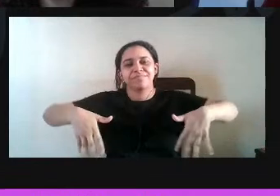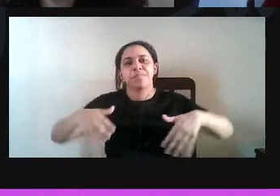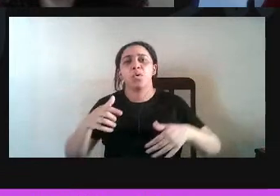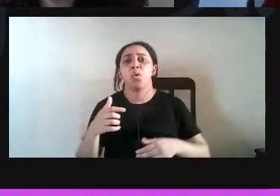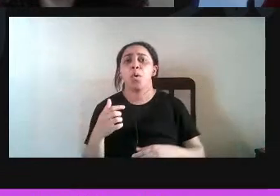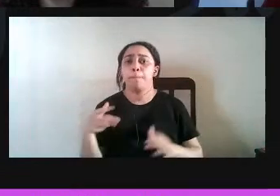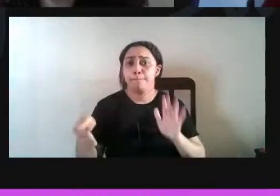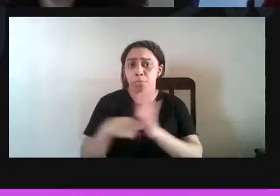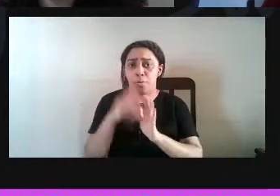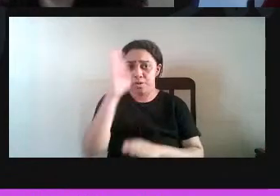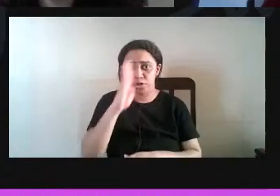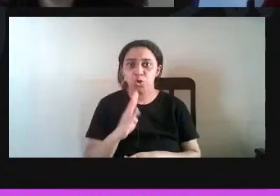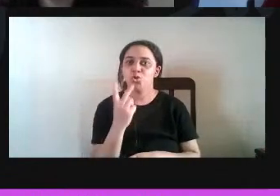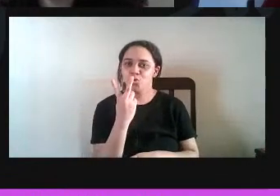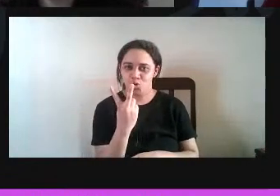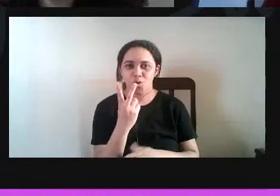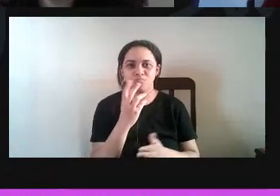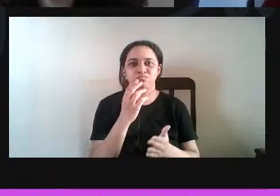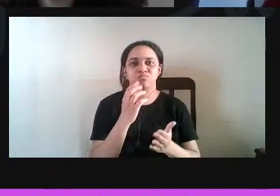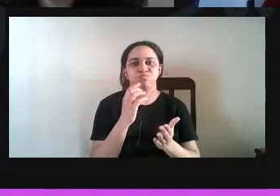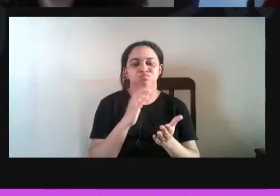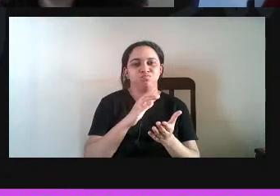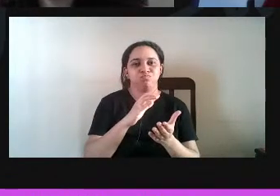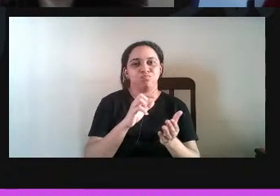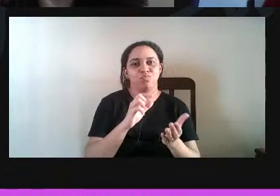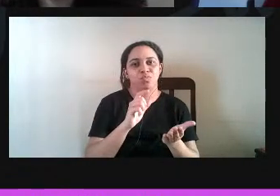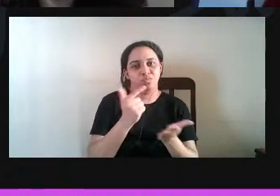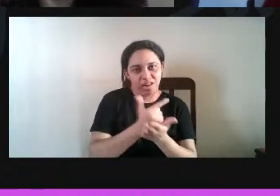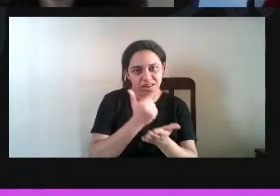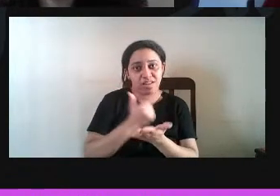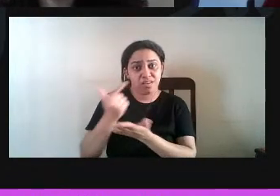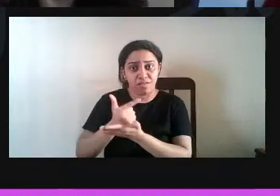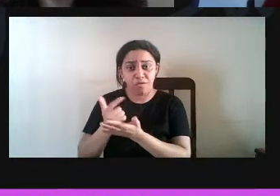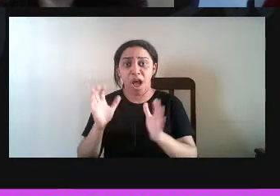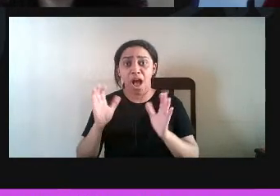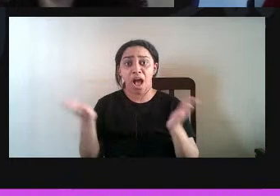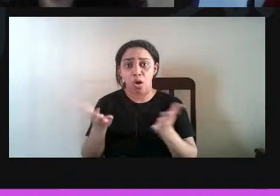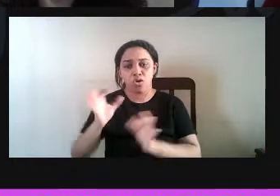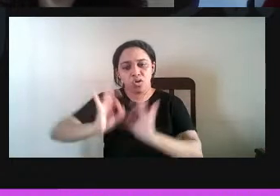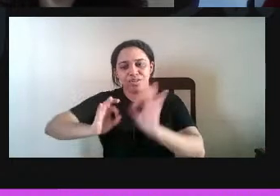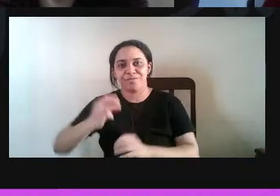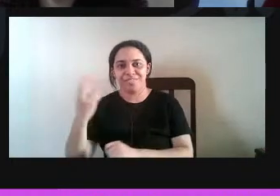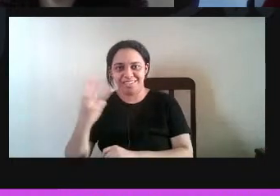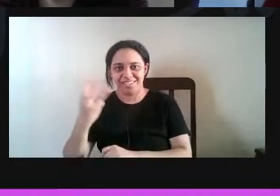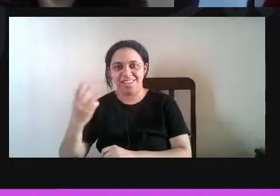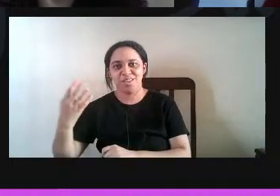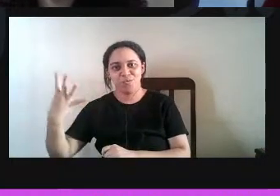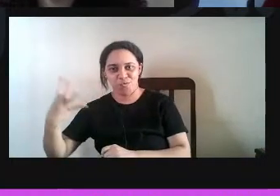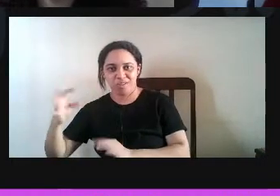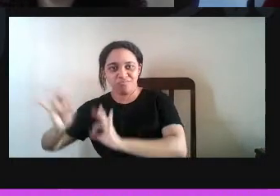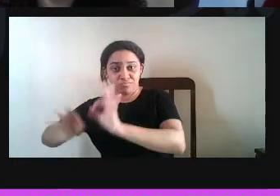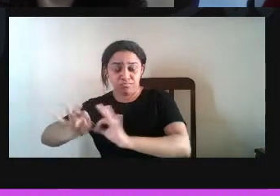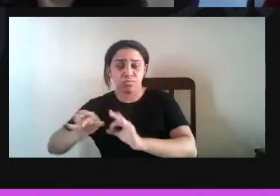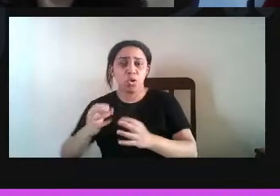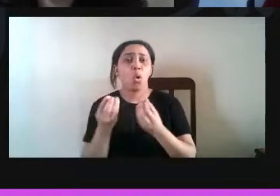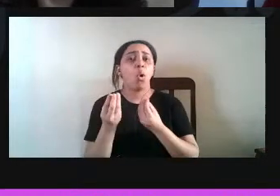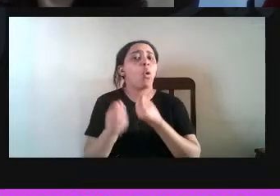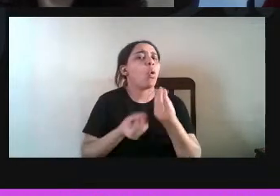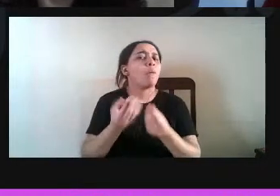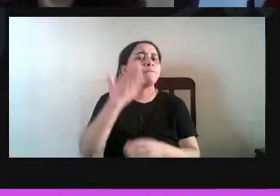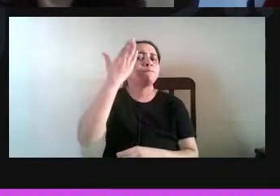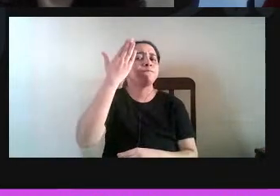estamos terminando, fazendo, aprontando agora o terceiro e o quarto. Né? Agora, se você quer saber como fazer